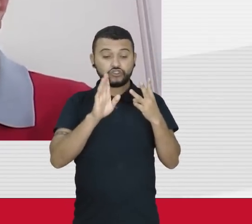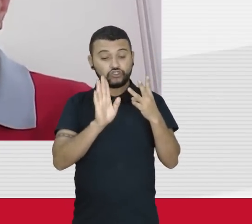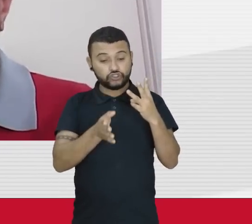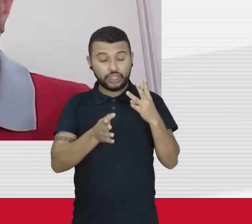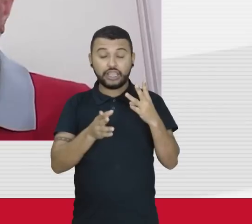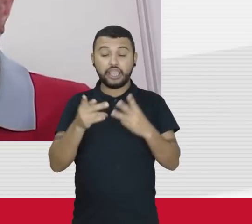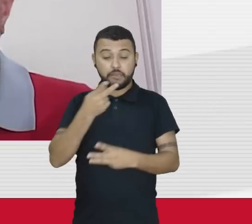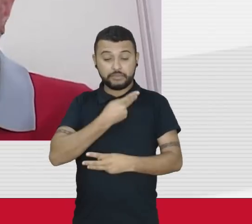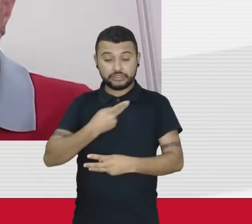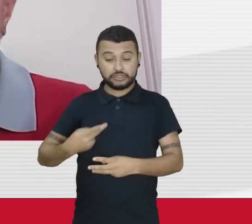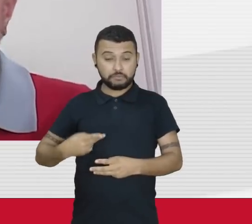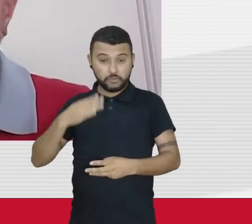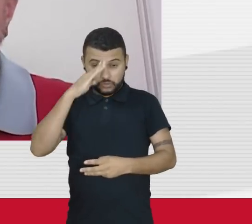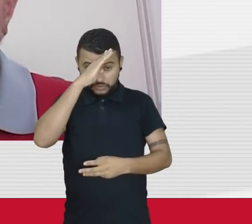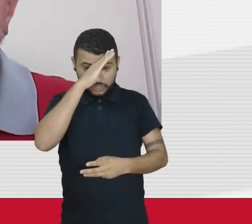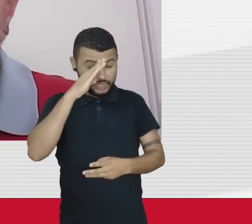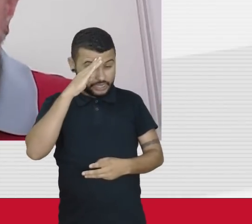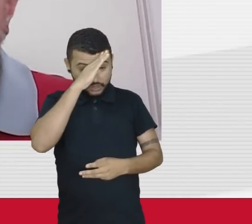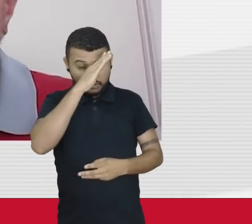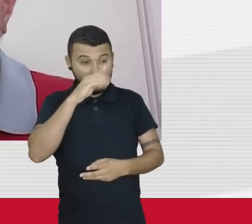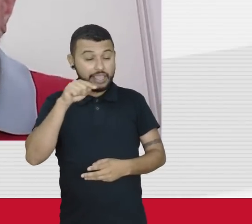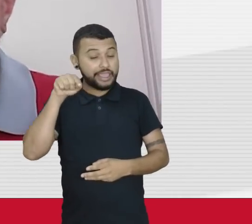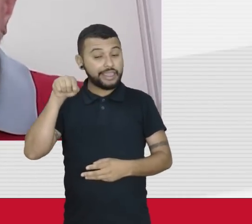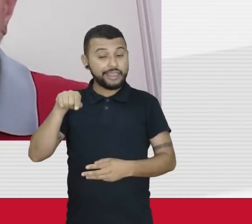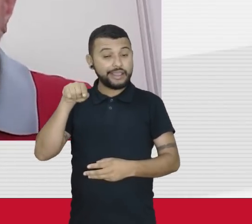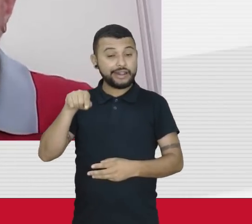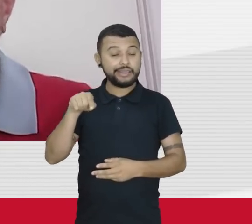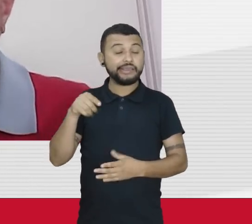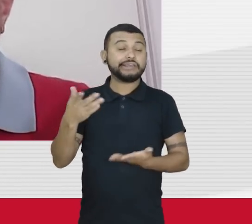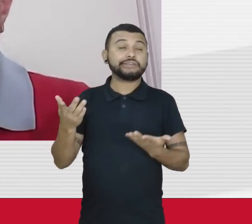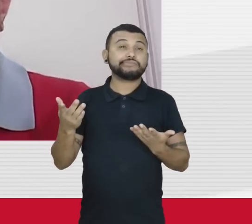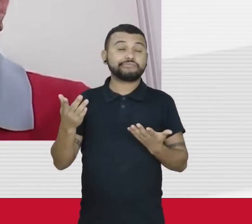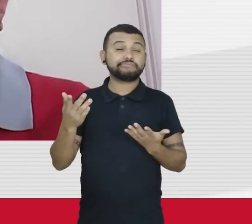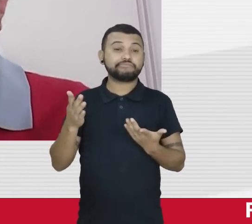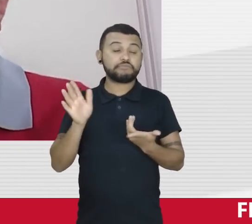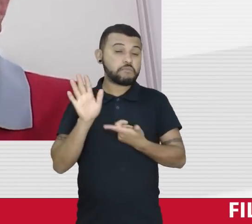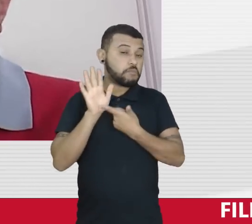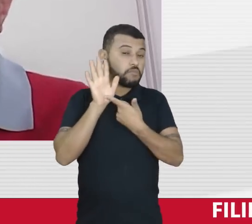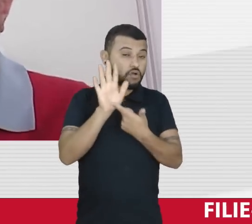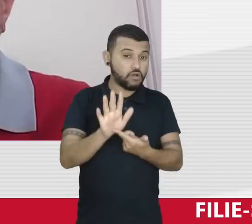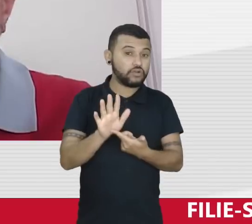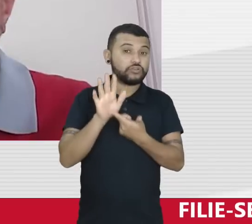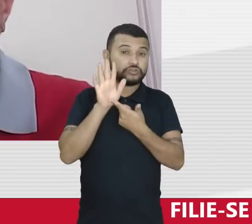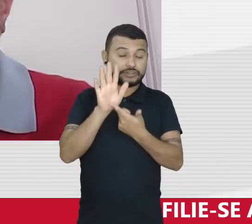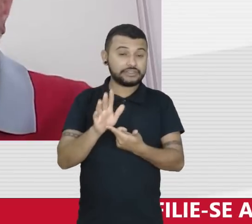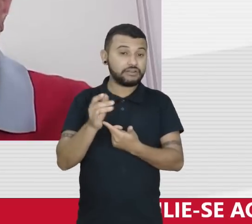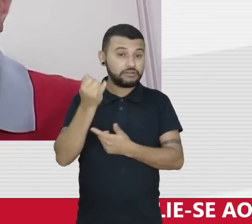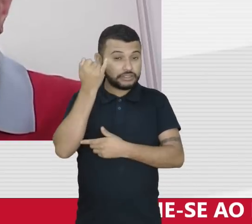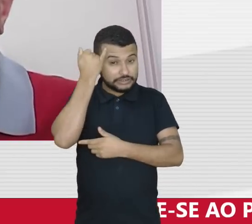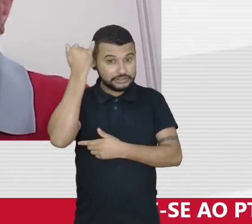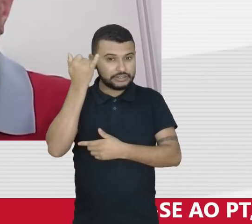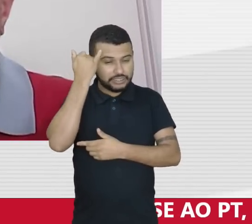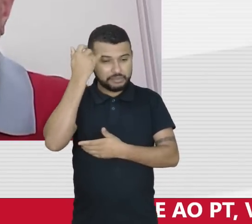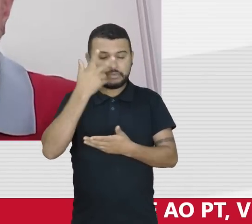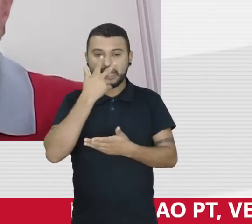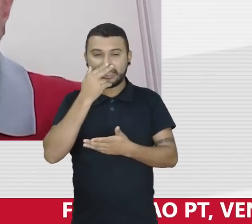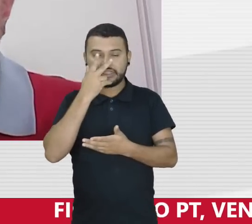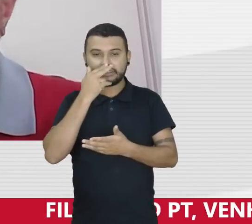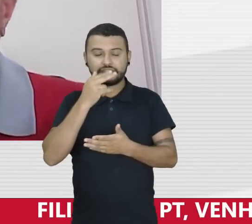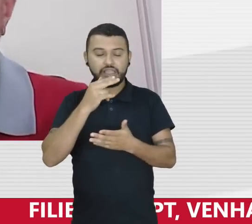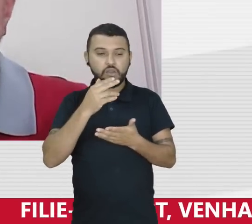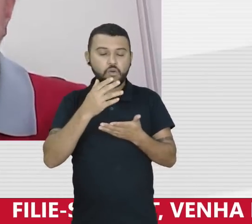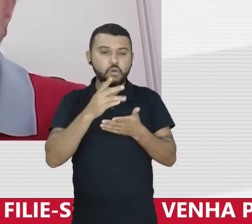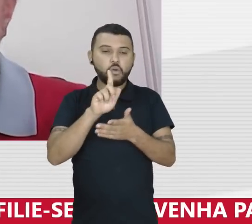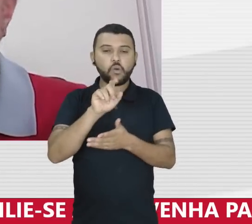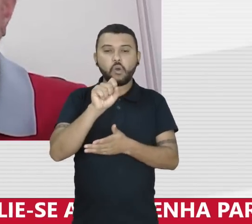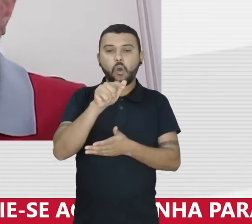presidente que flerta abertamente com a ideia de um golpe de Estado. Portanto,